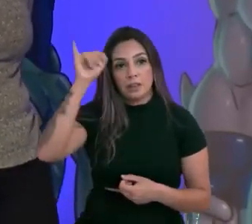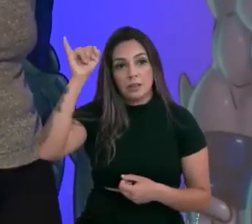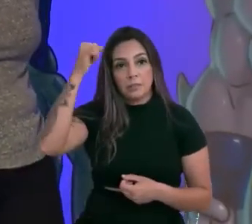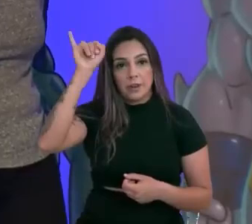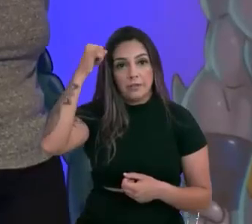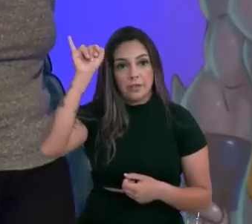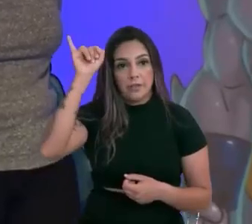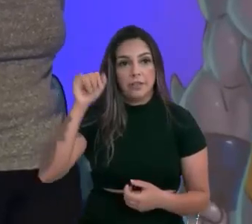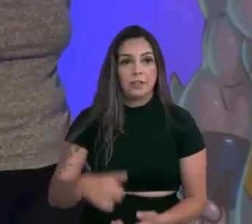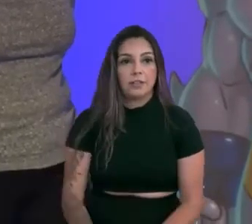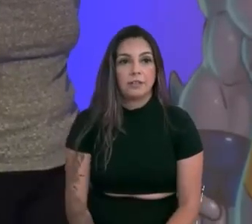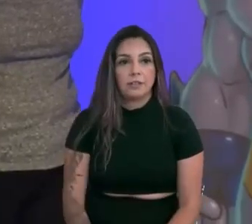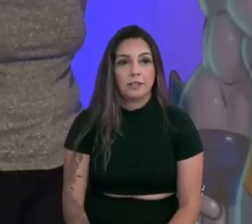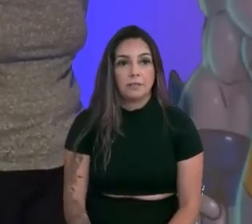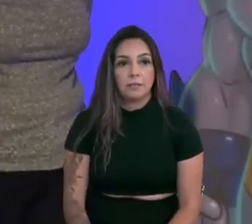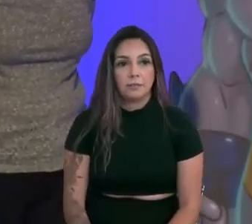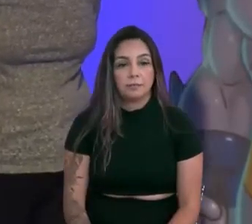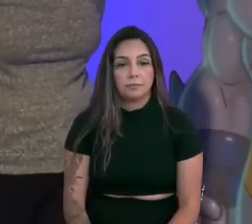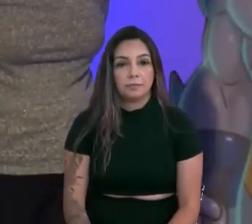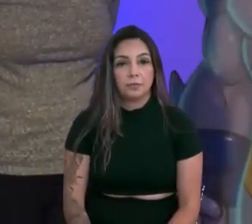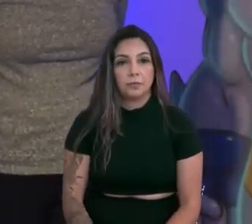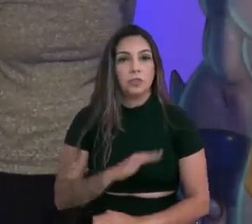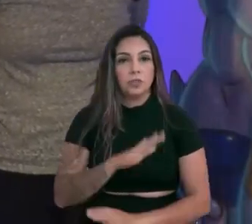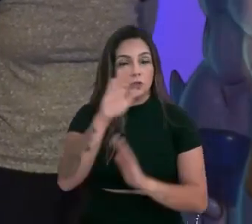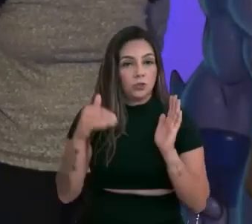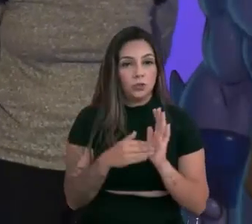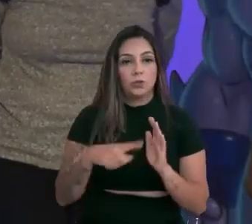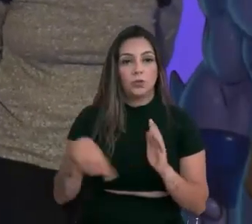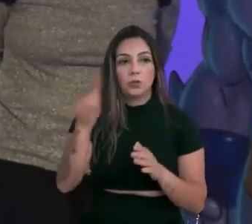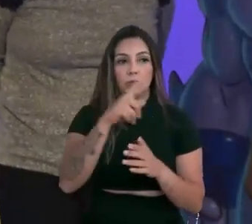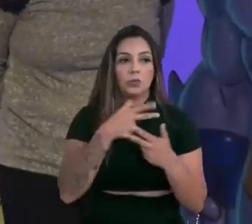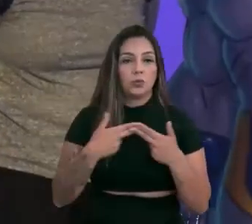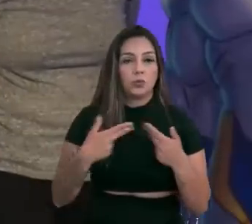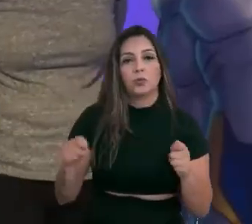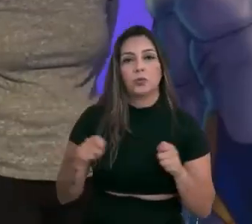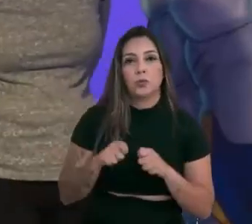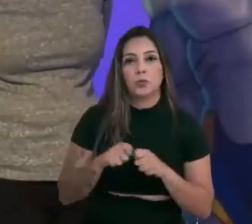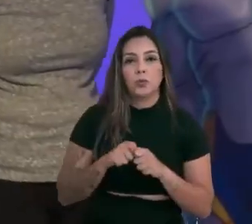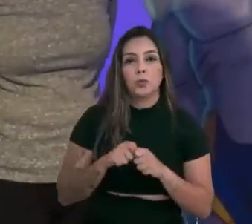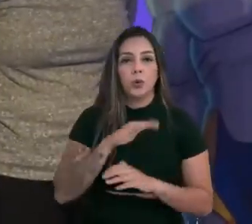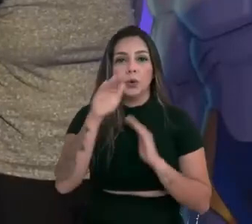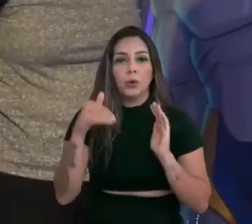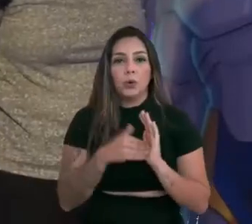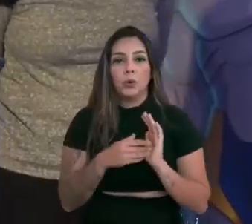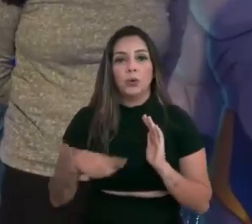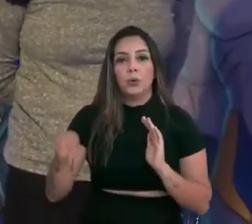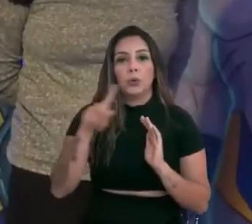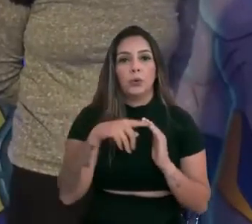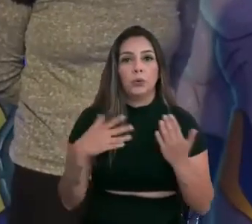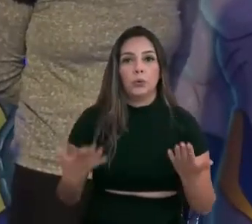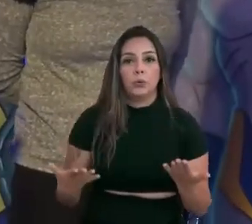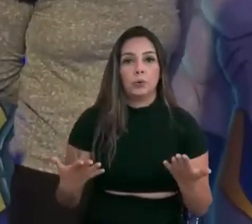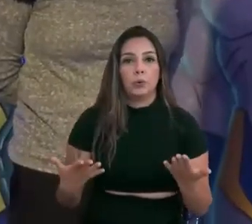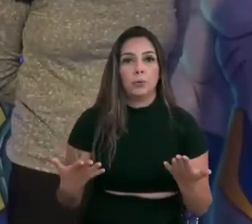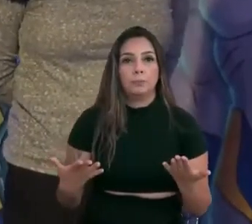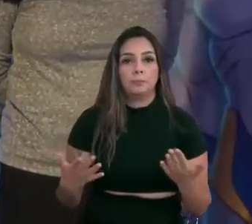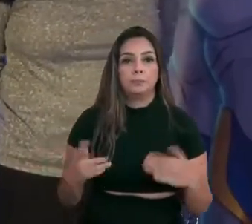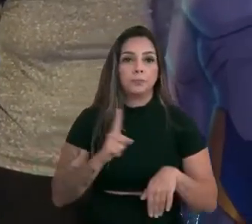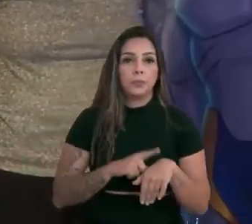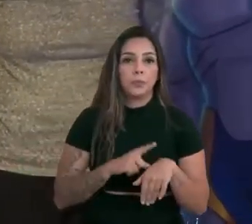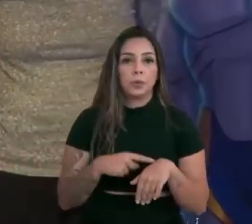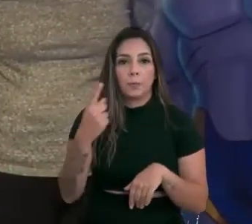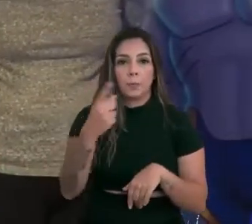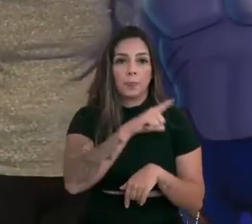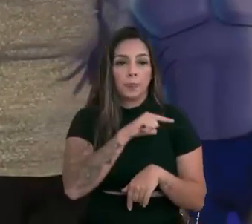prevenir, né? Então, todas essas atitudes, todos esses momentos que nós estamos